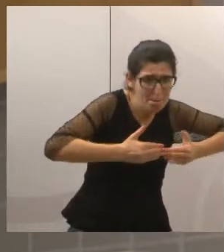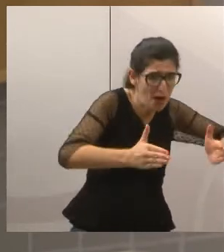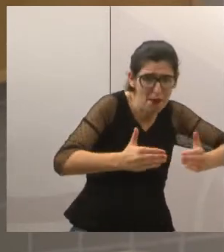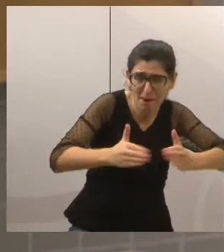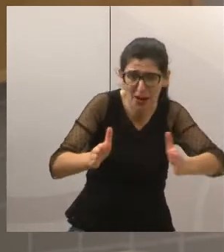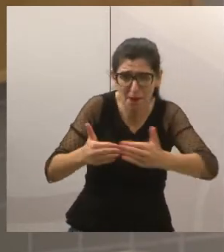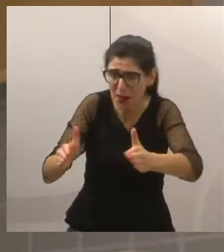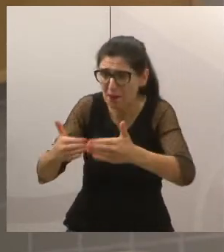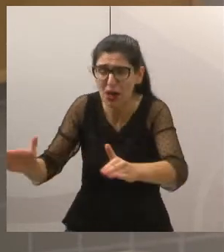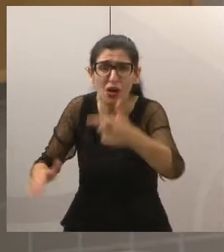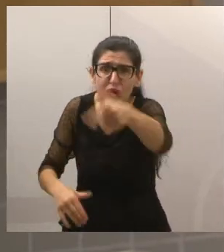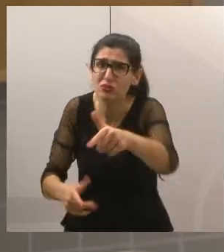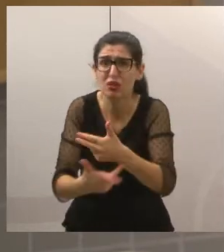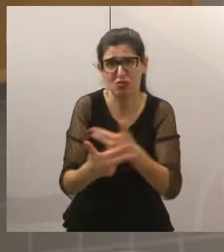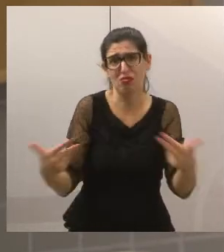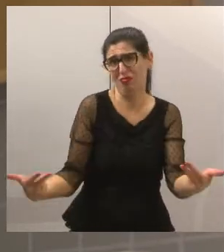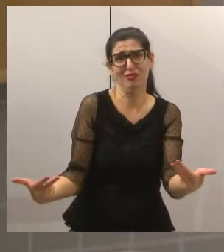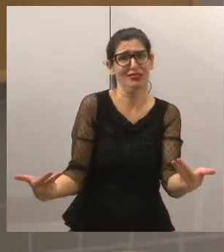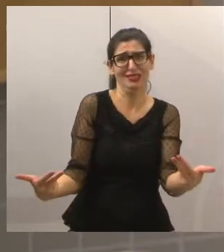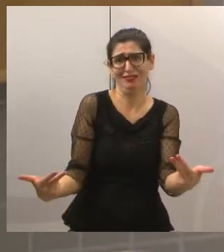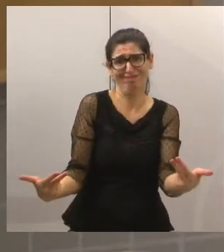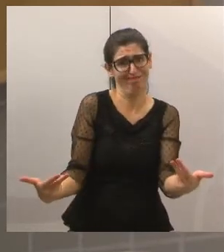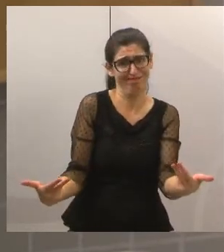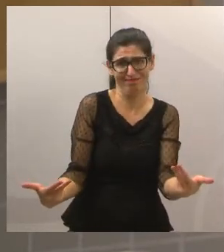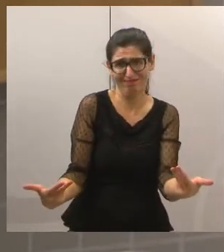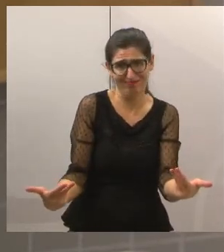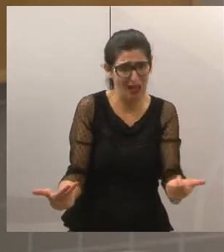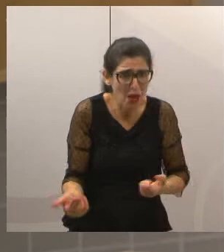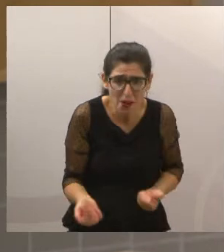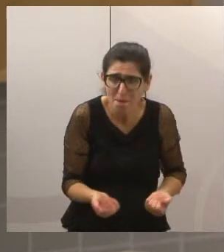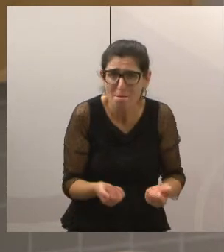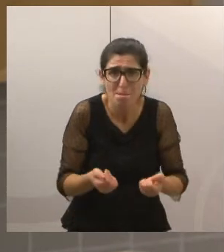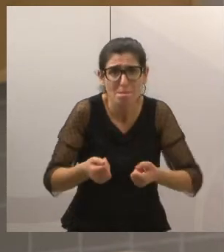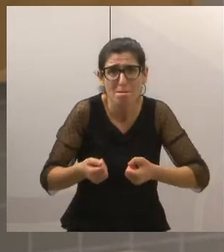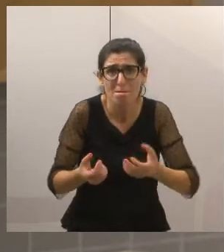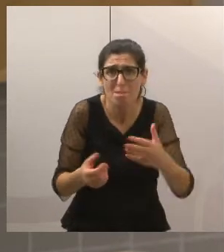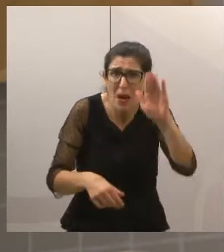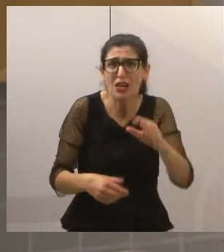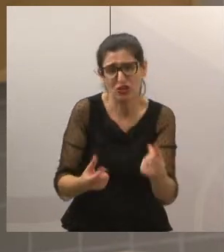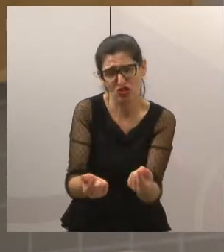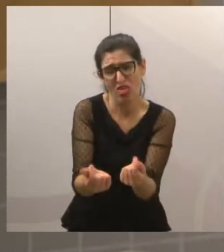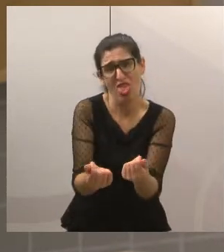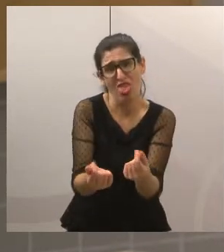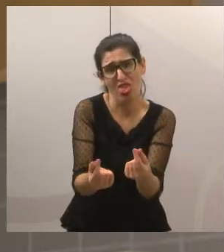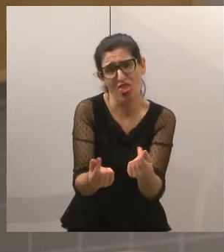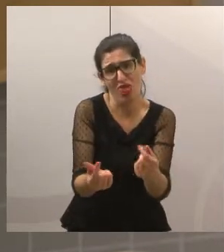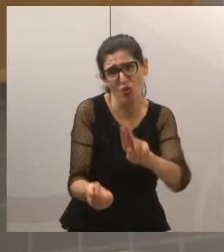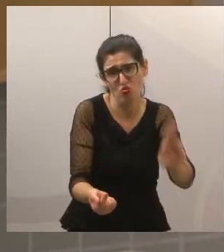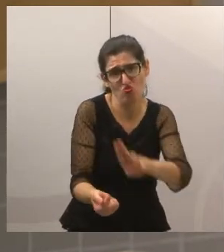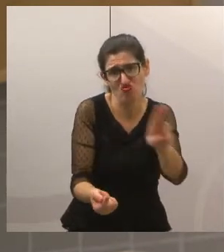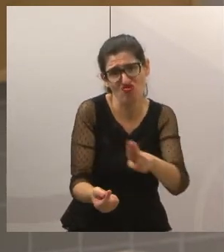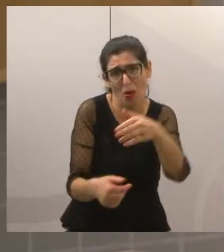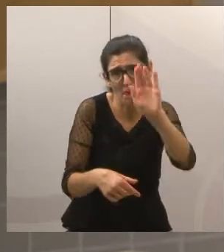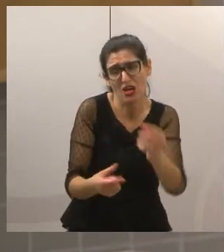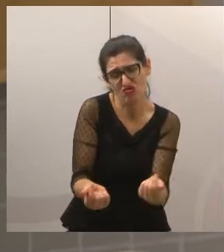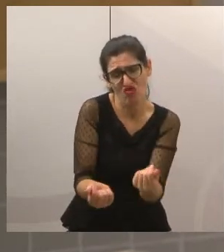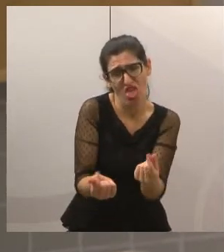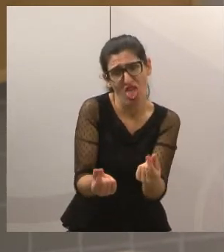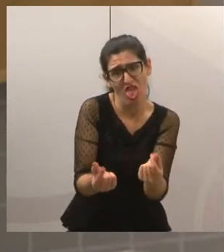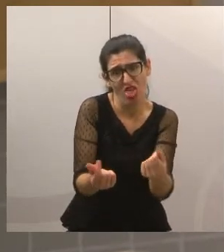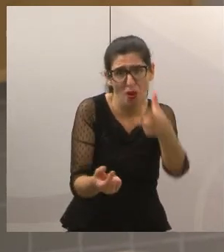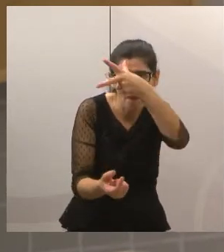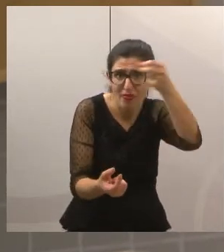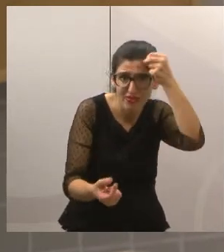teve um aumento substancial do seu orçamento. Agora, é óbvio que você chega num momento onde você tem uma acomodação. Não dá para